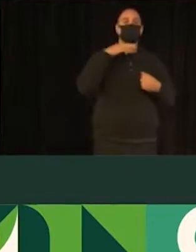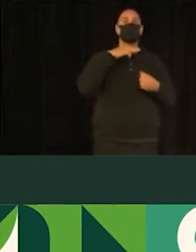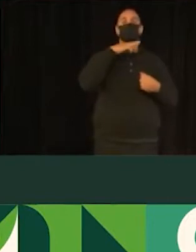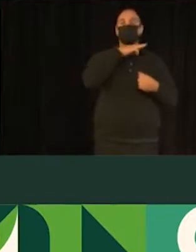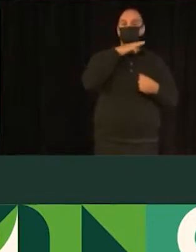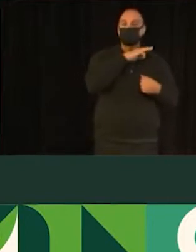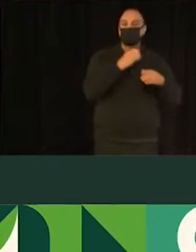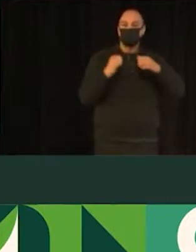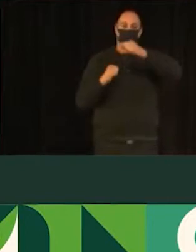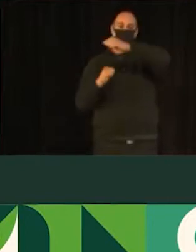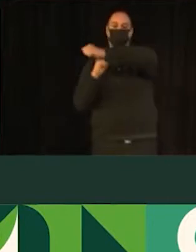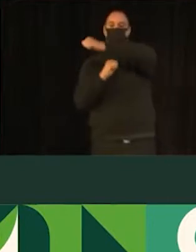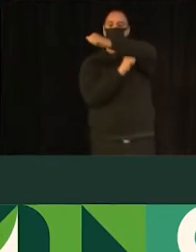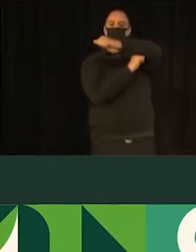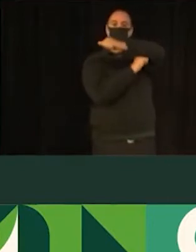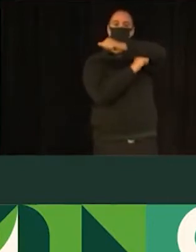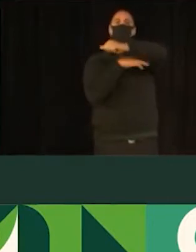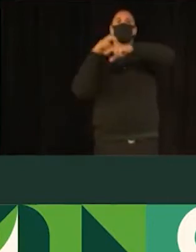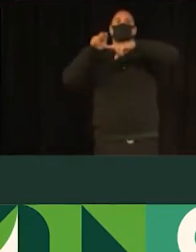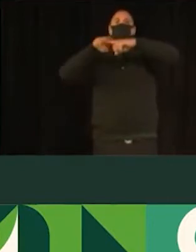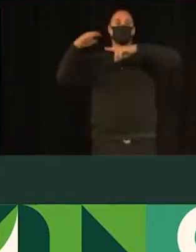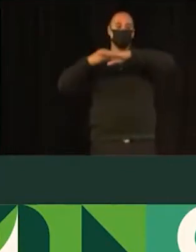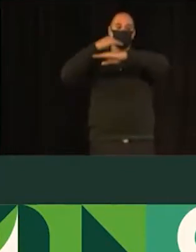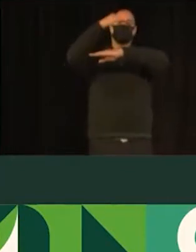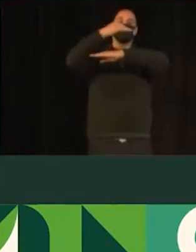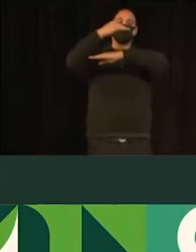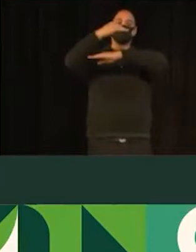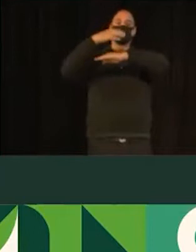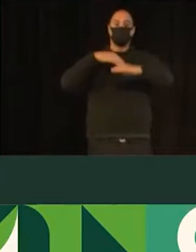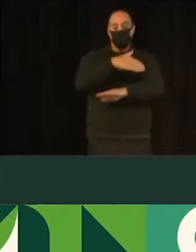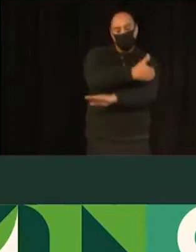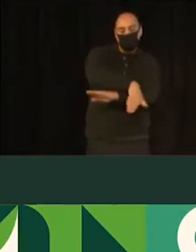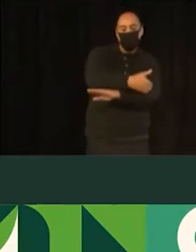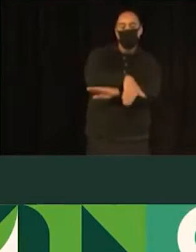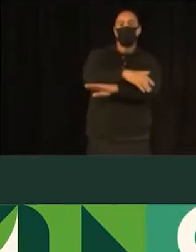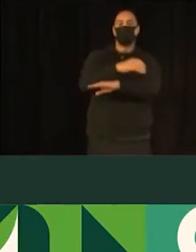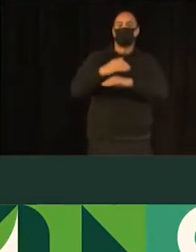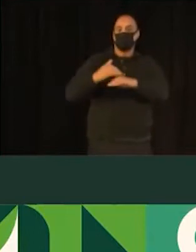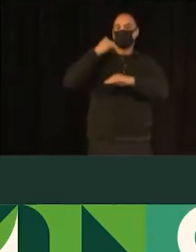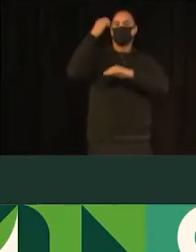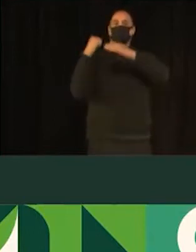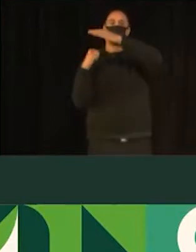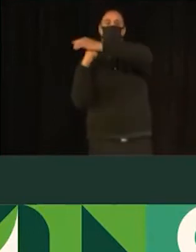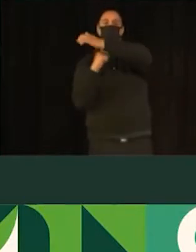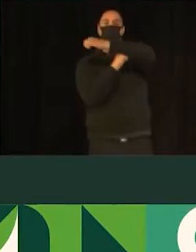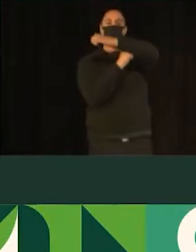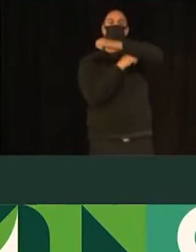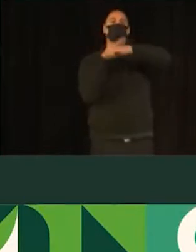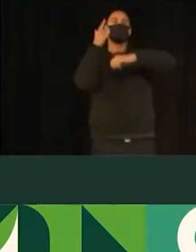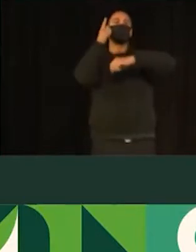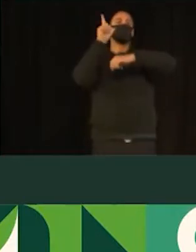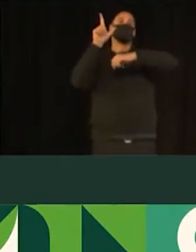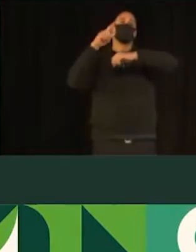estrutura esbelta, capaz de, então, transpor a BR-116, transpor com facilidade o Transurb